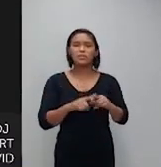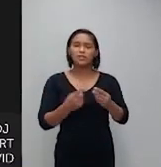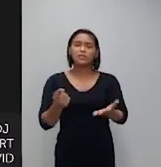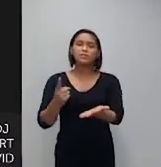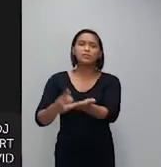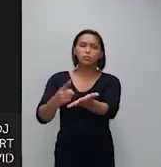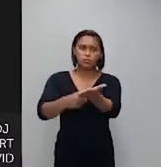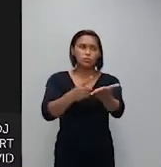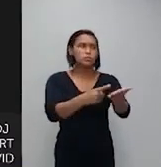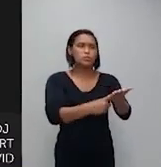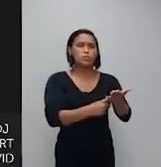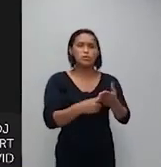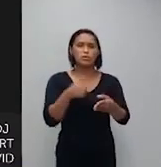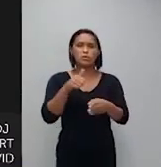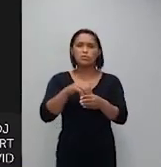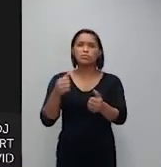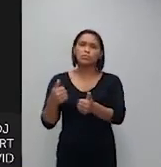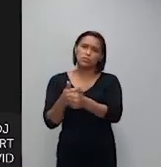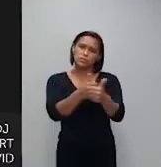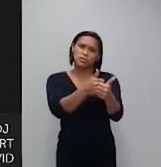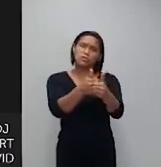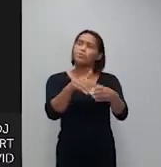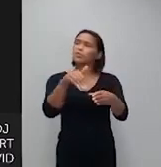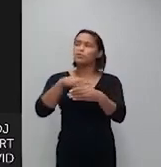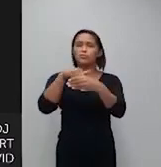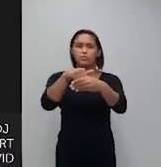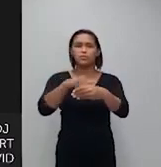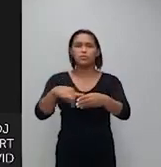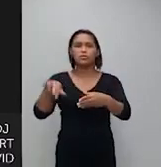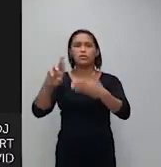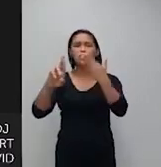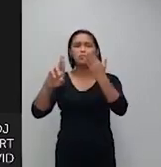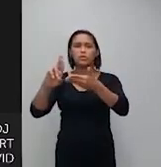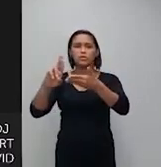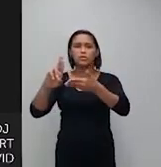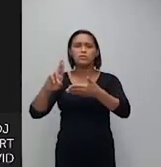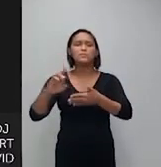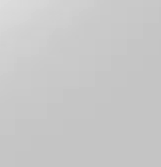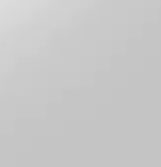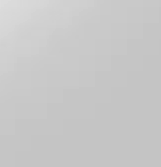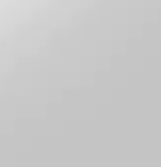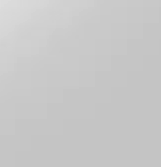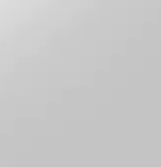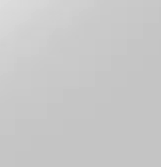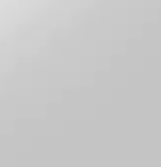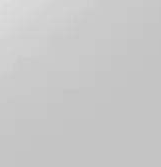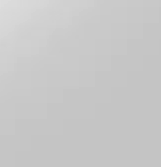inventariante não é motivo para a extinção do processo sem julgamento do pedido.